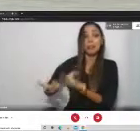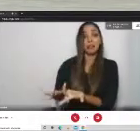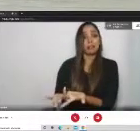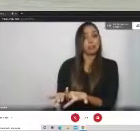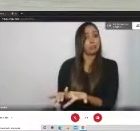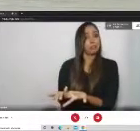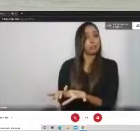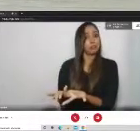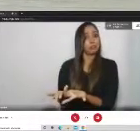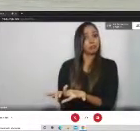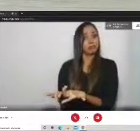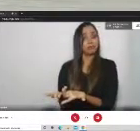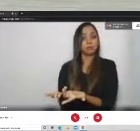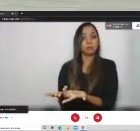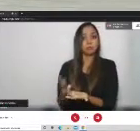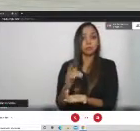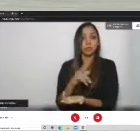verdade é essa.